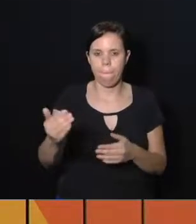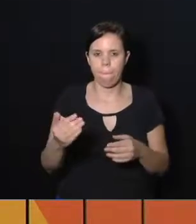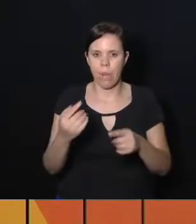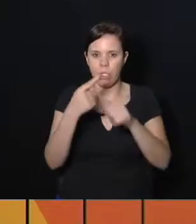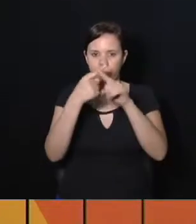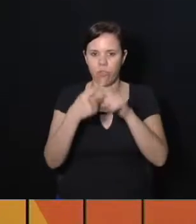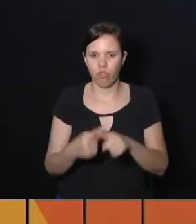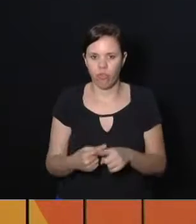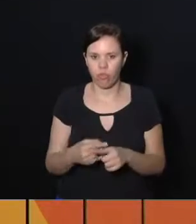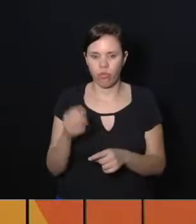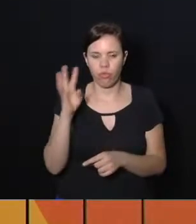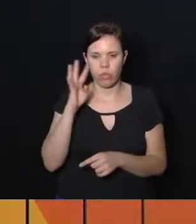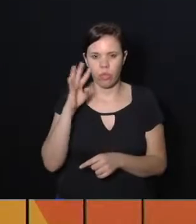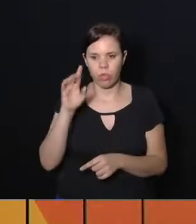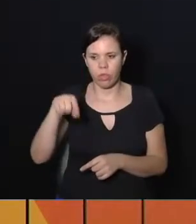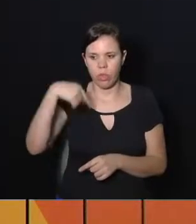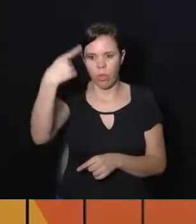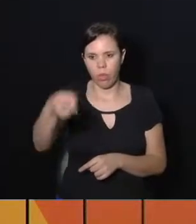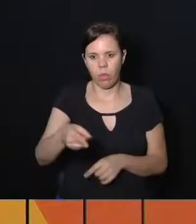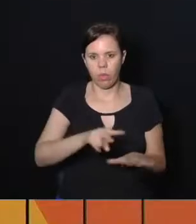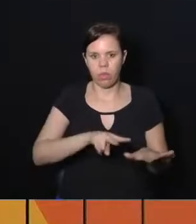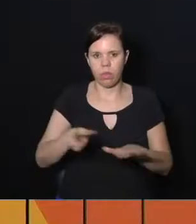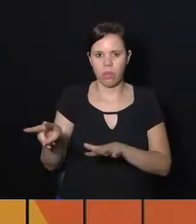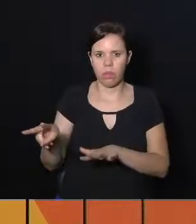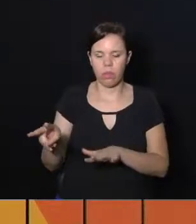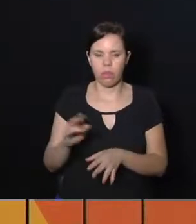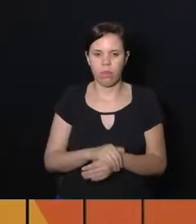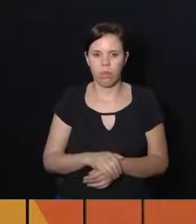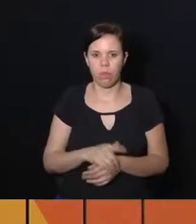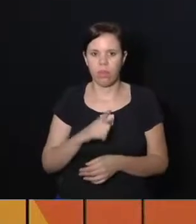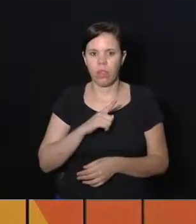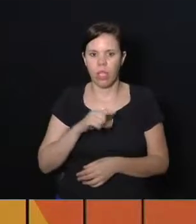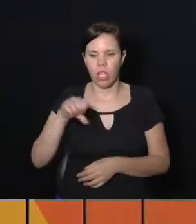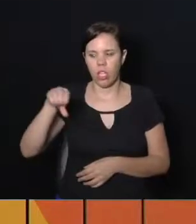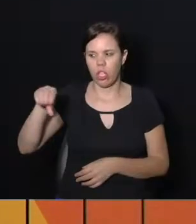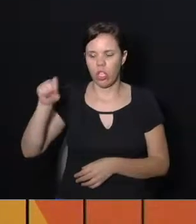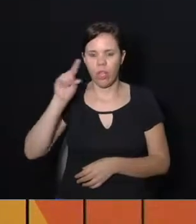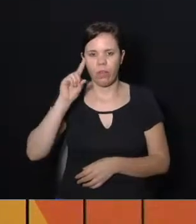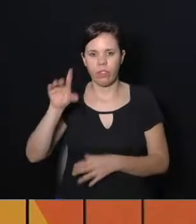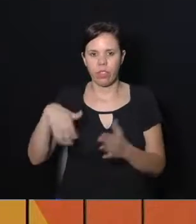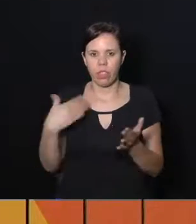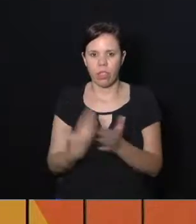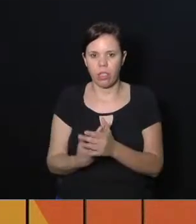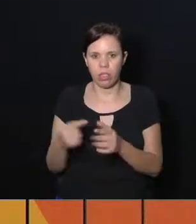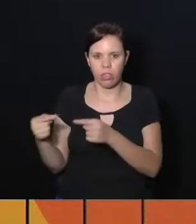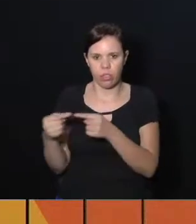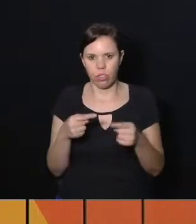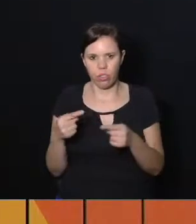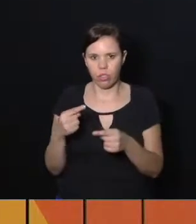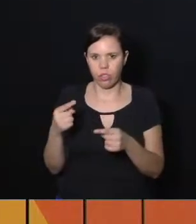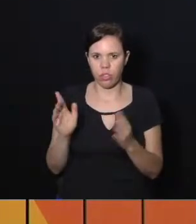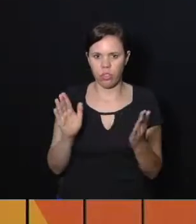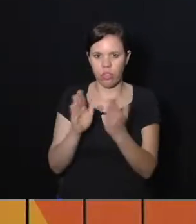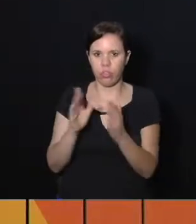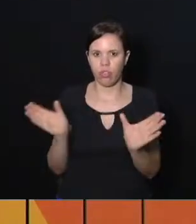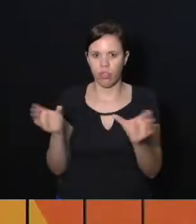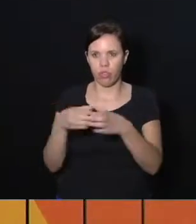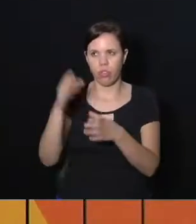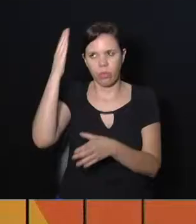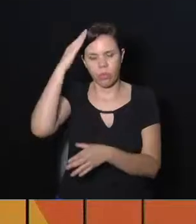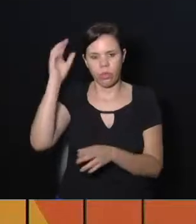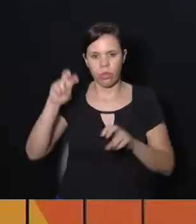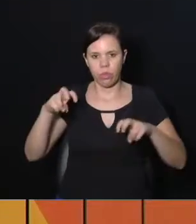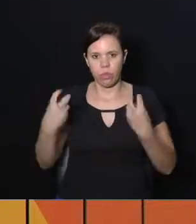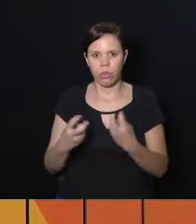na quarta-feira da outra semana, portanto tem 9 dias até o duelo diante do Paraná, no estádio